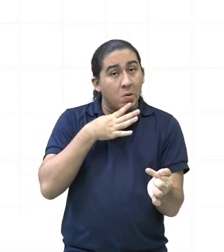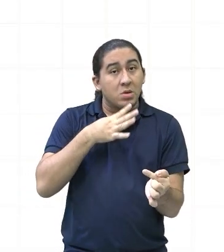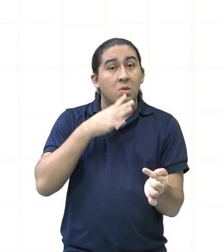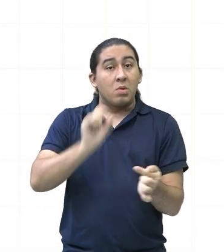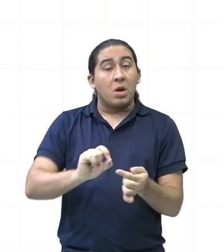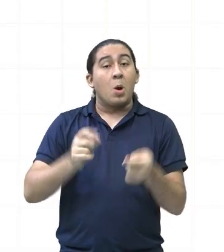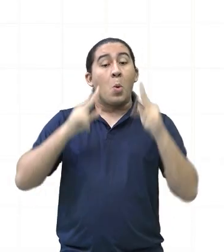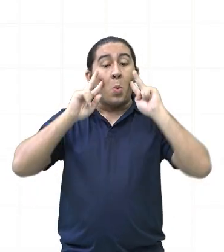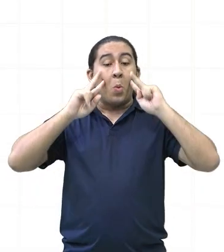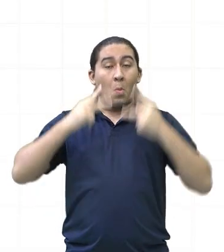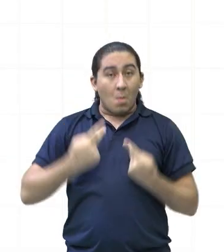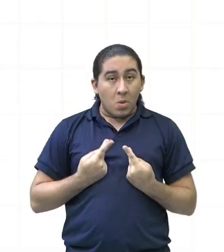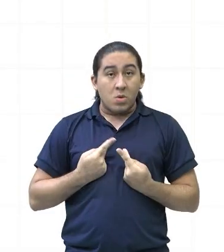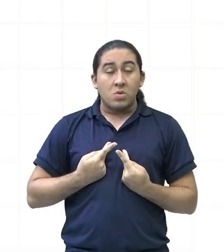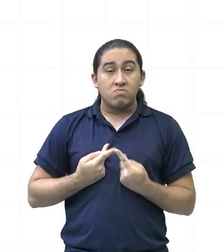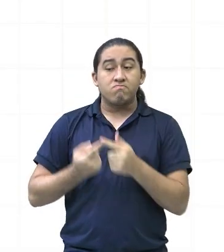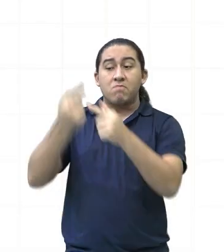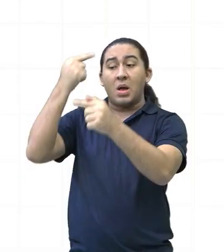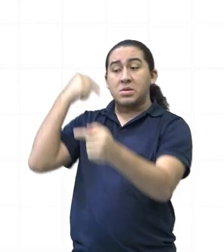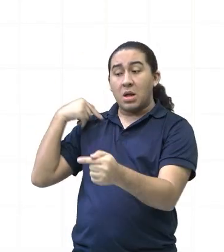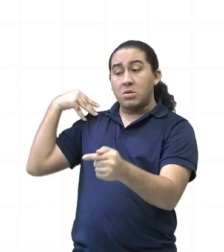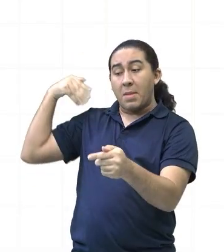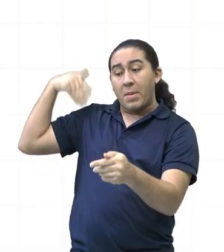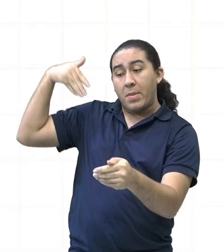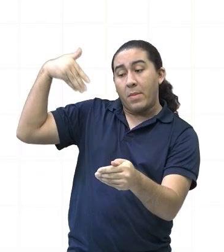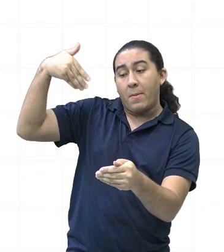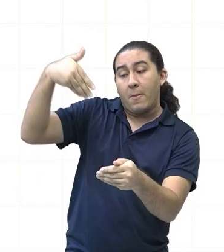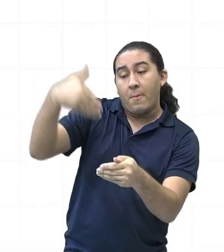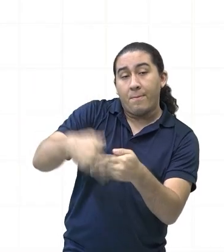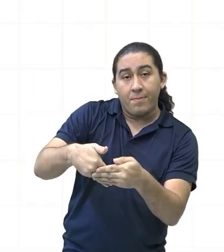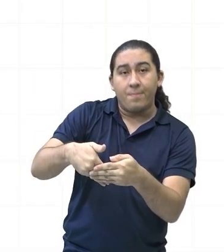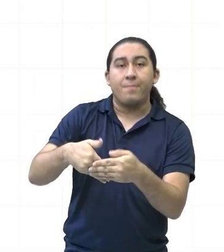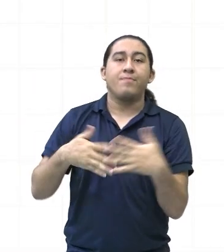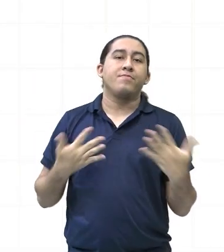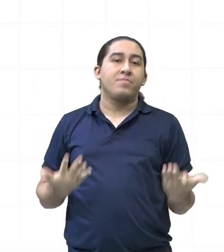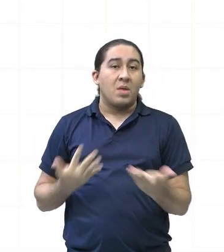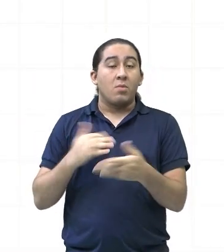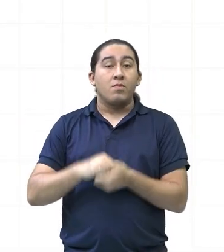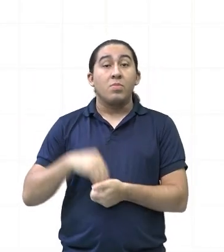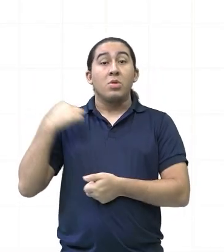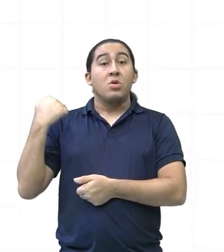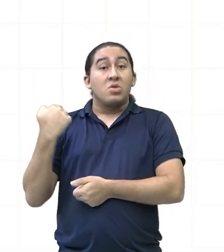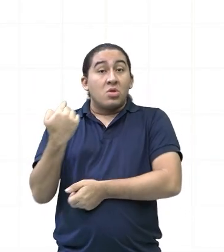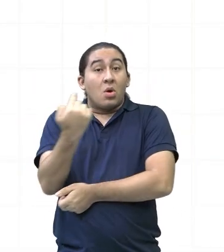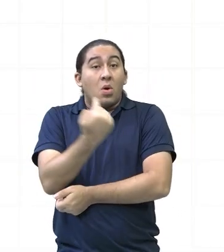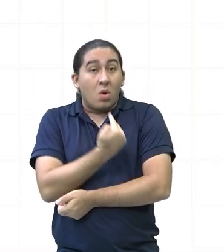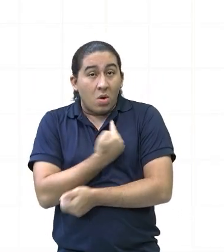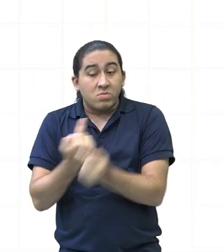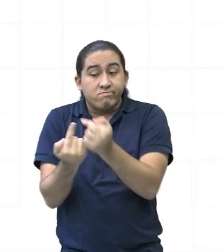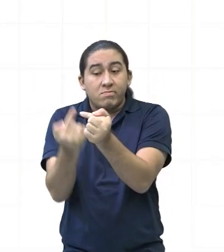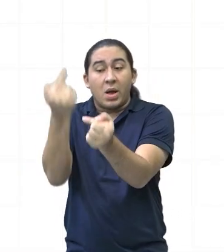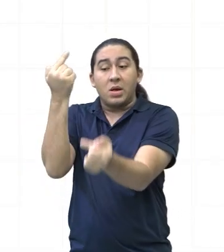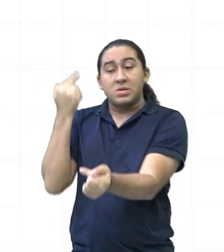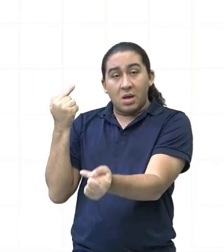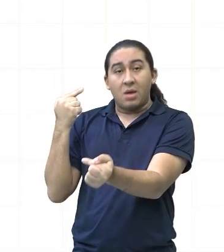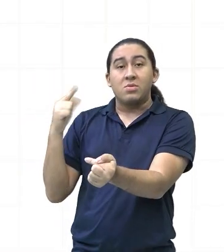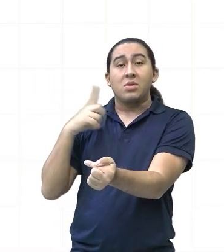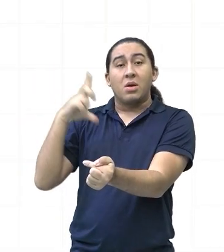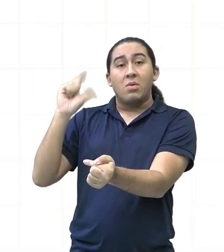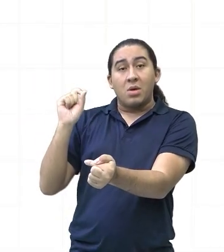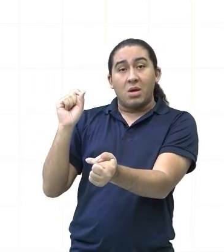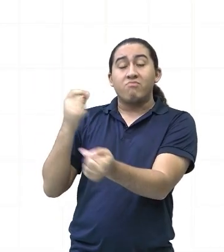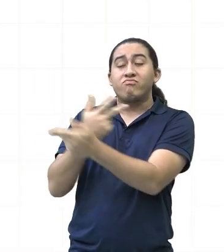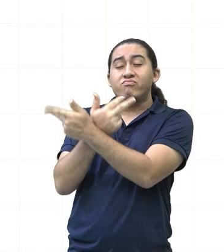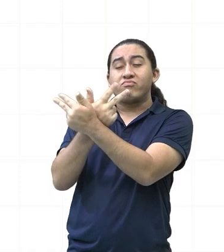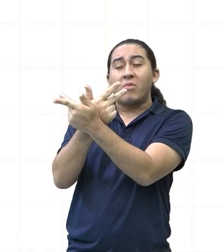do tempo, tá? Então, nossos ancestrais, eles vêm deixando há milhares de anos sinais